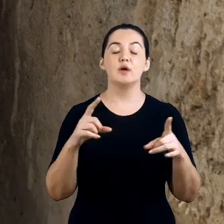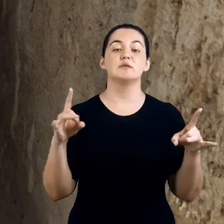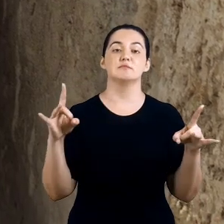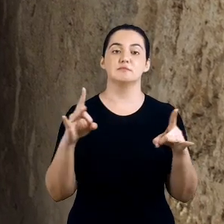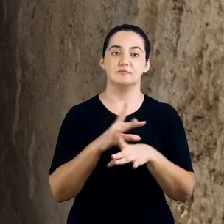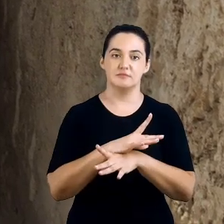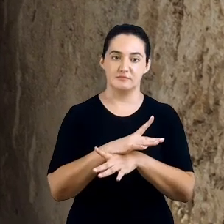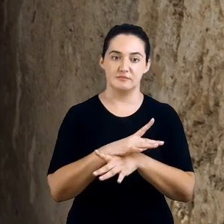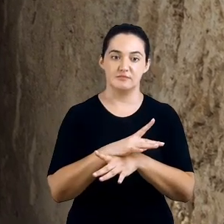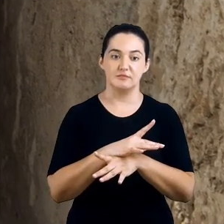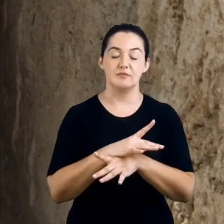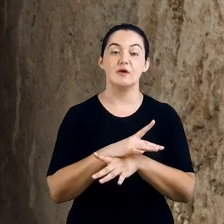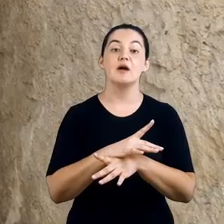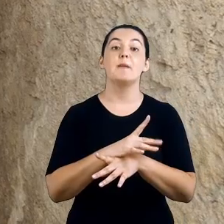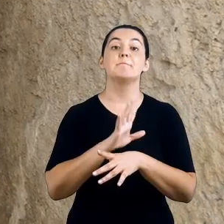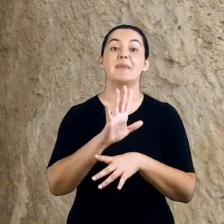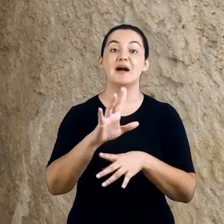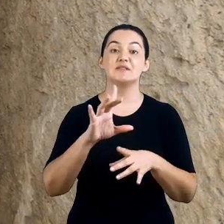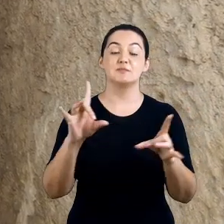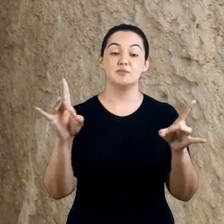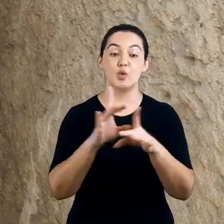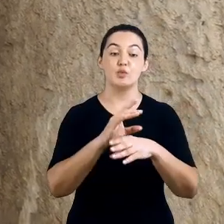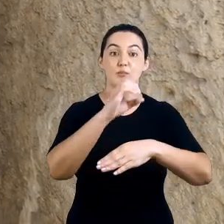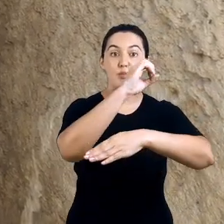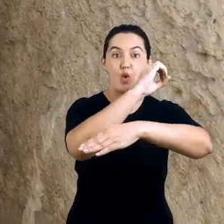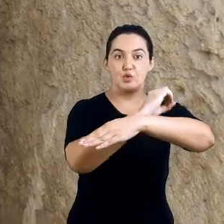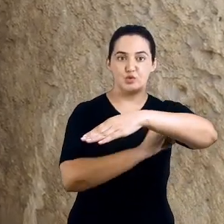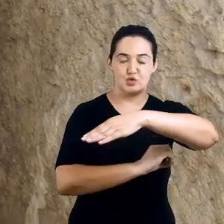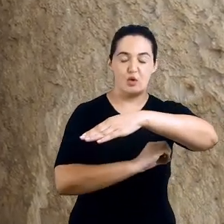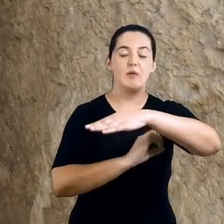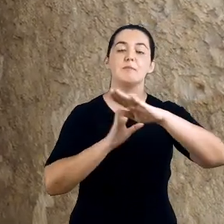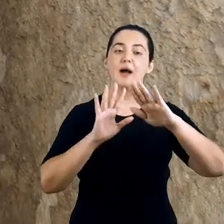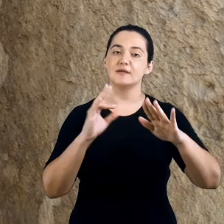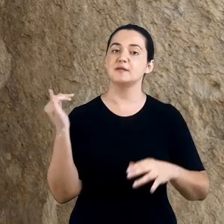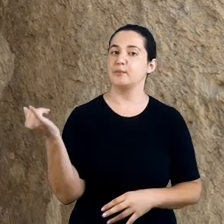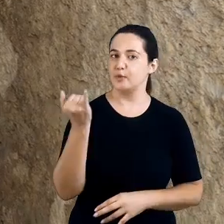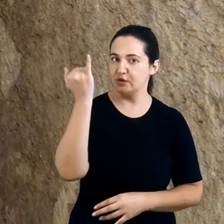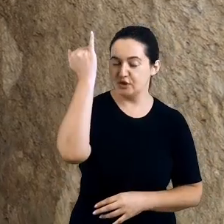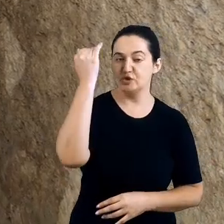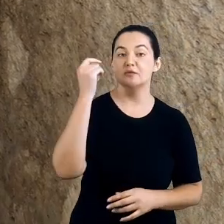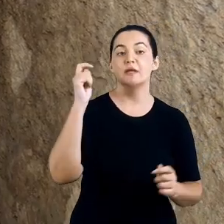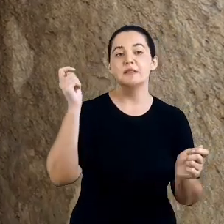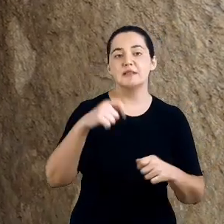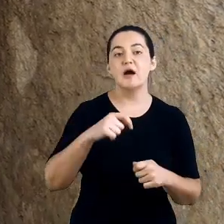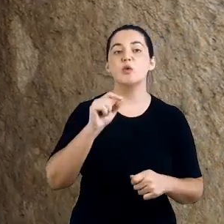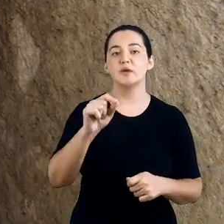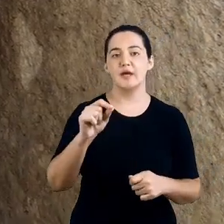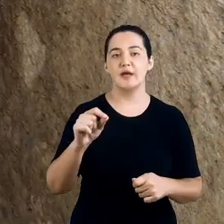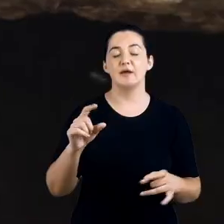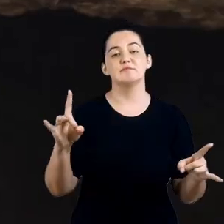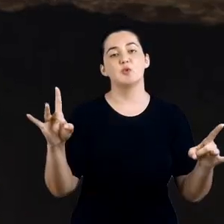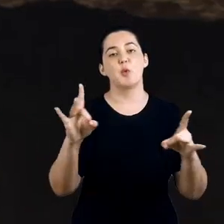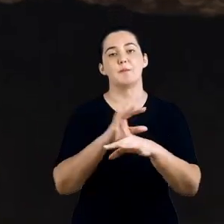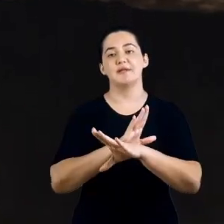se completar após o pôr do sol, mas este era um passo importante para que ele pudesse